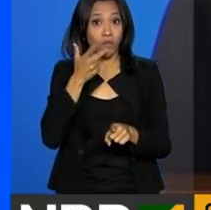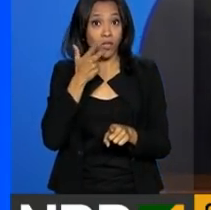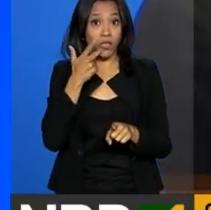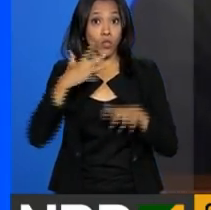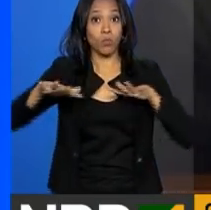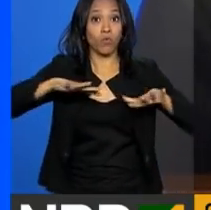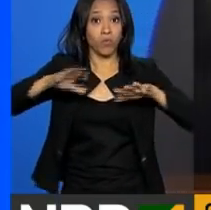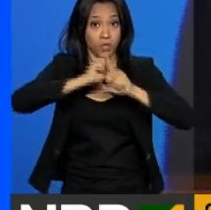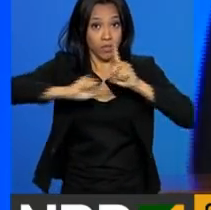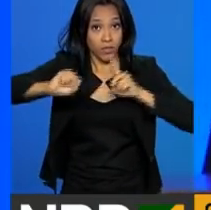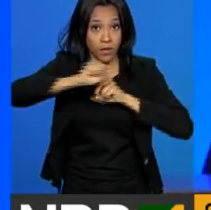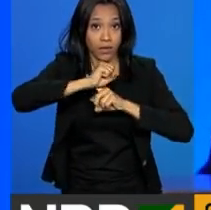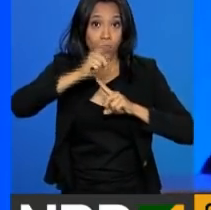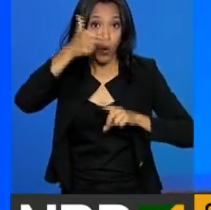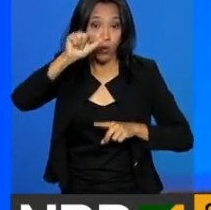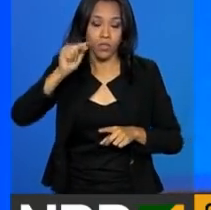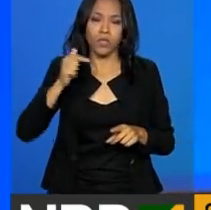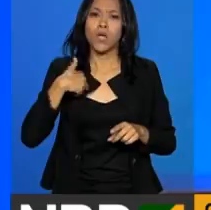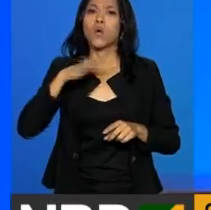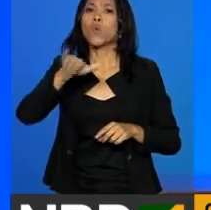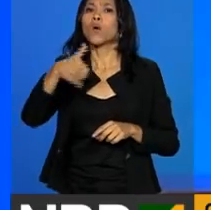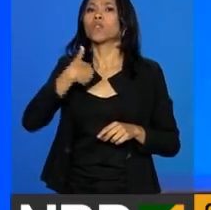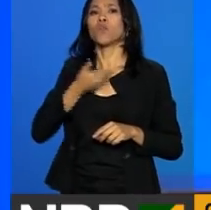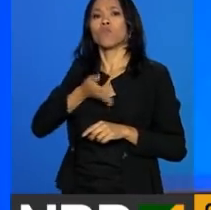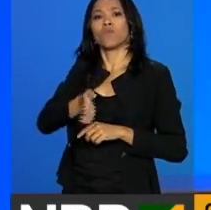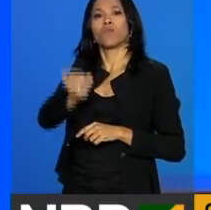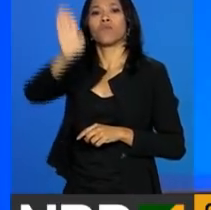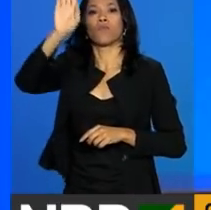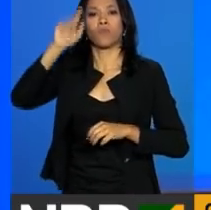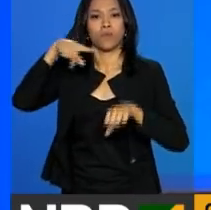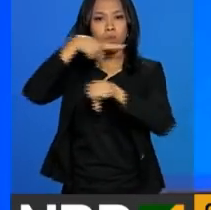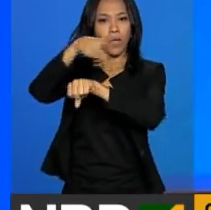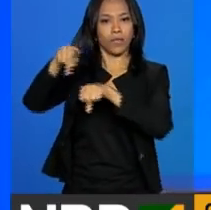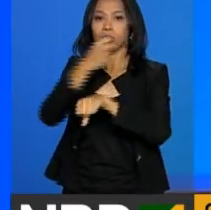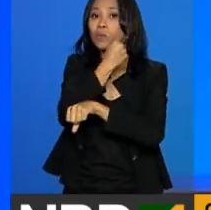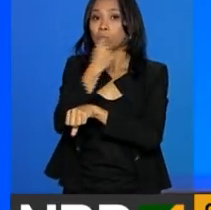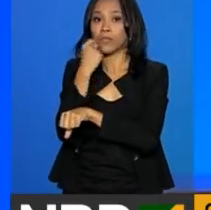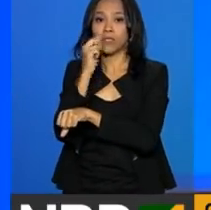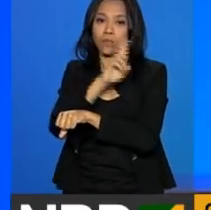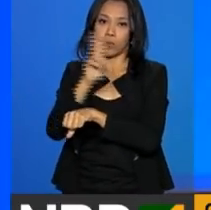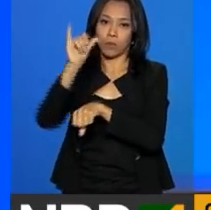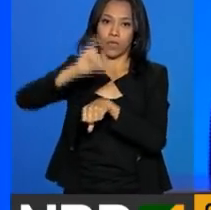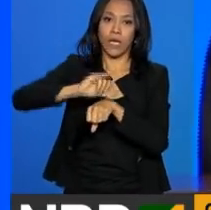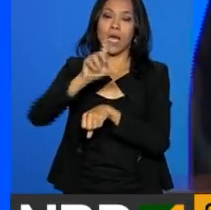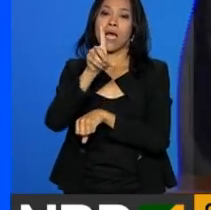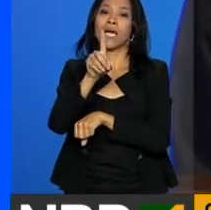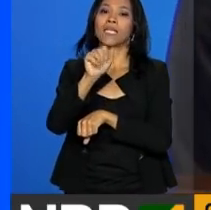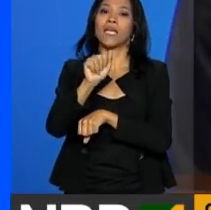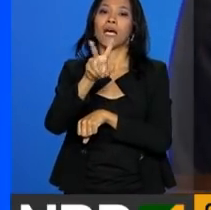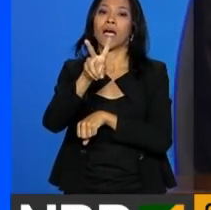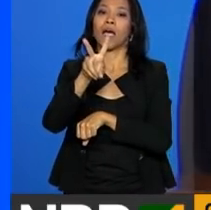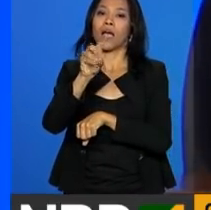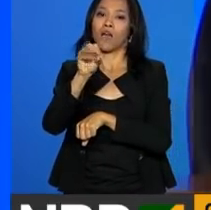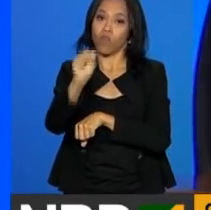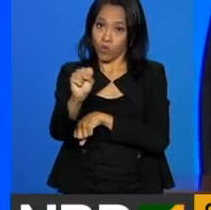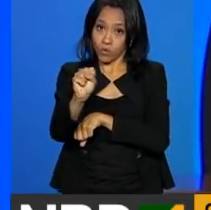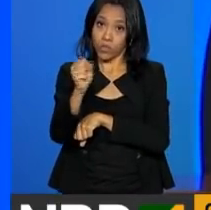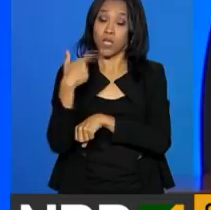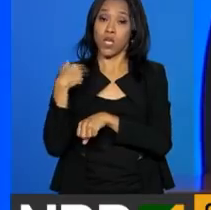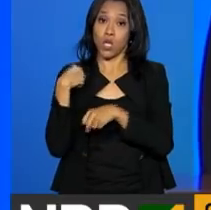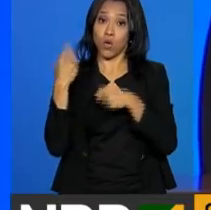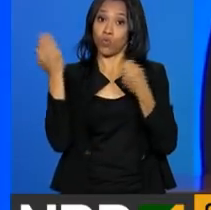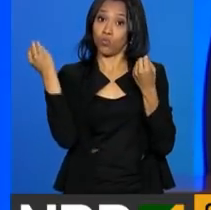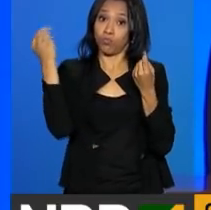até o momento um fato quando foi a voz para fazer uma manifestação eu coloquei no discurso as 500 mil